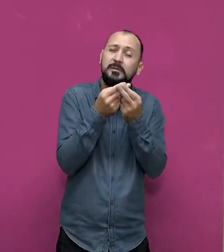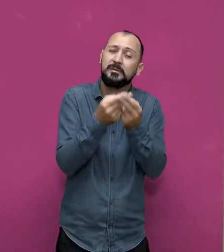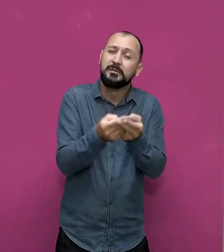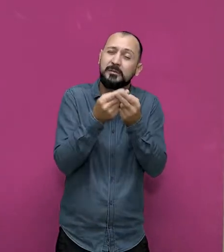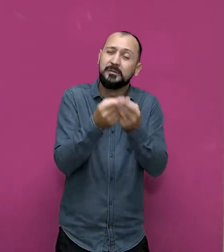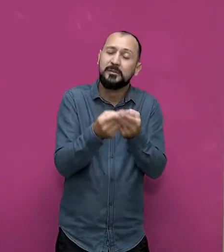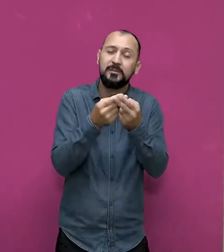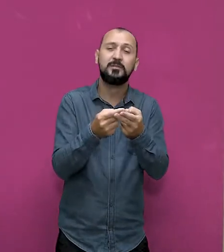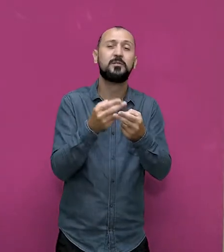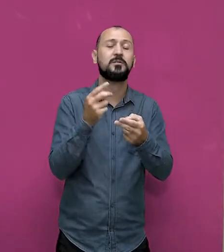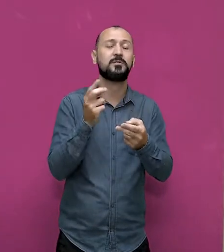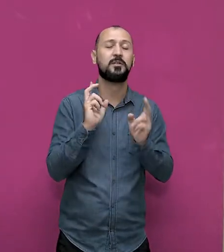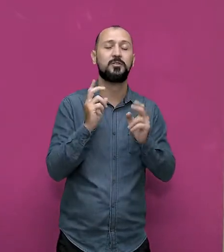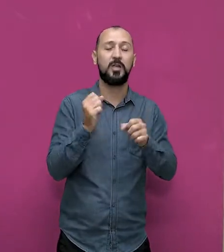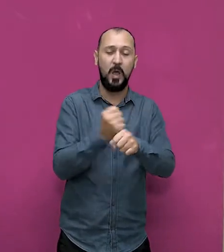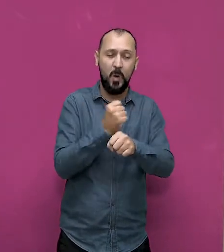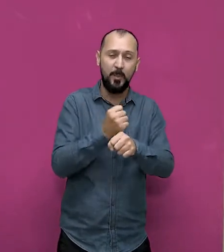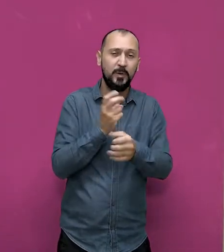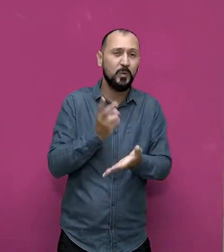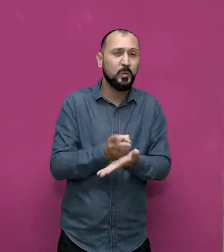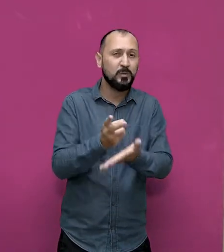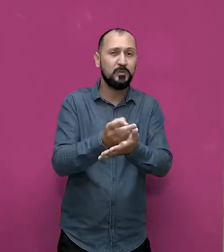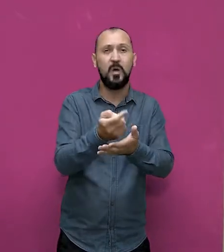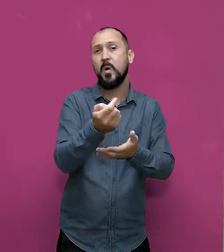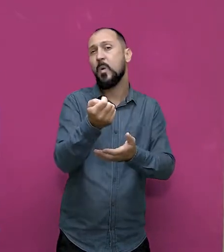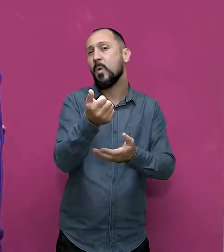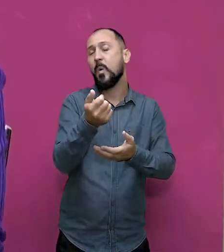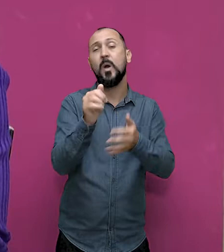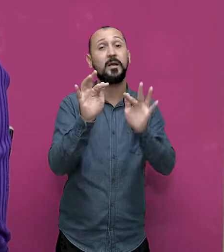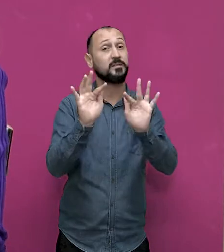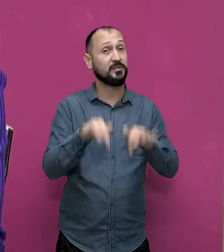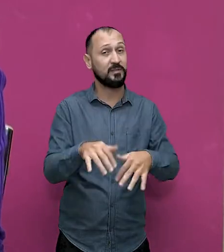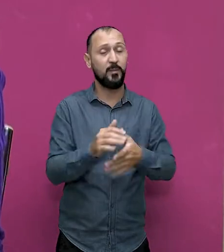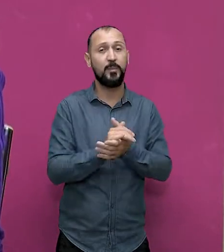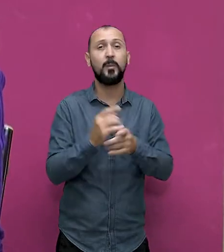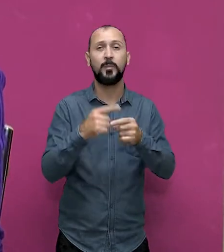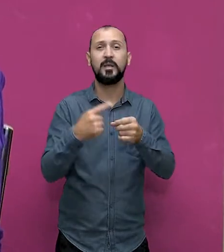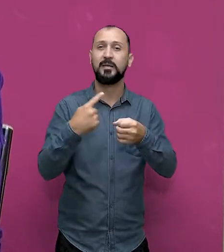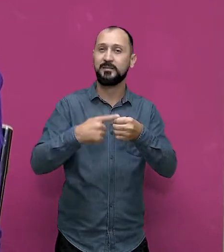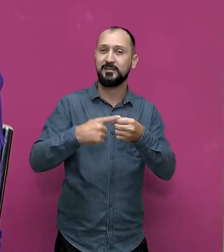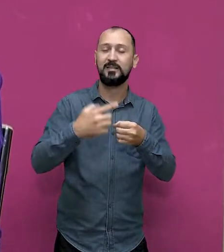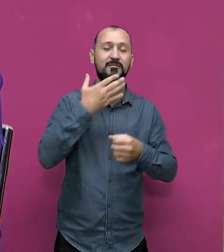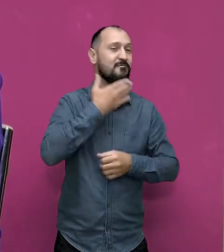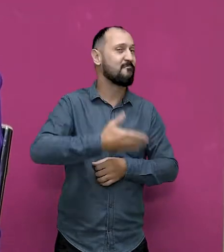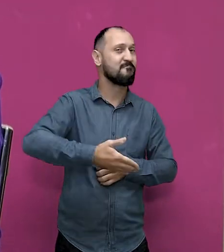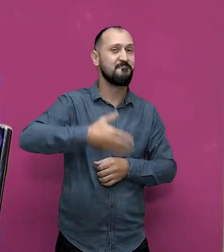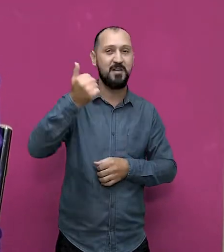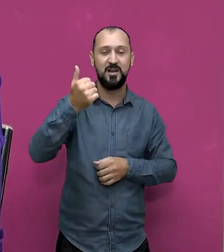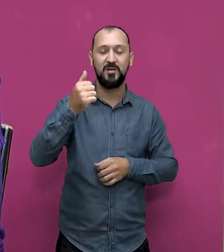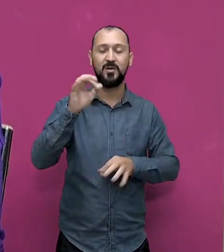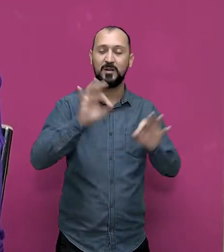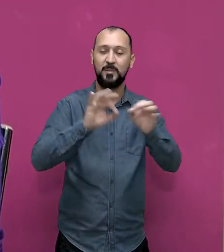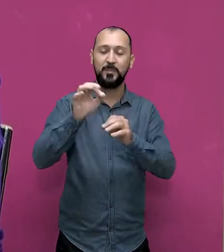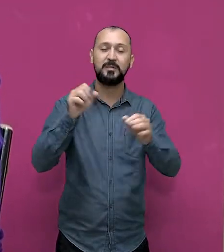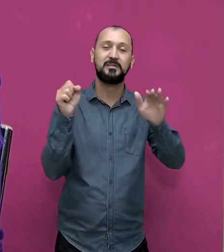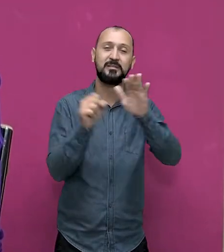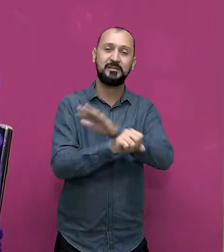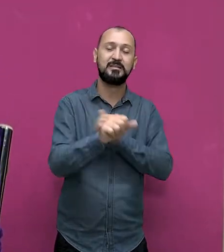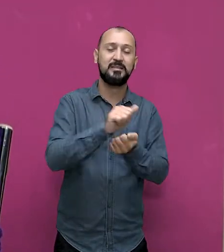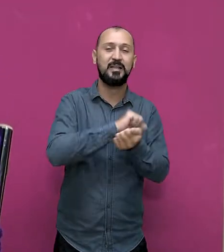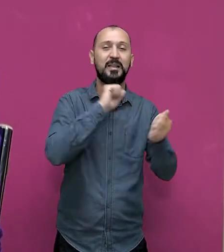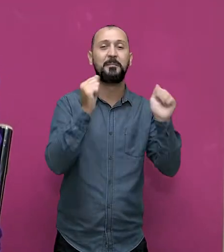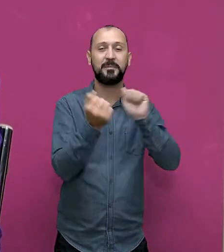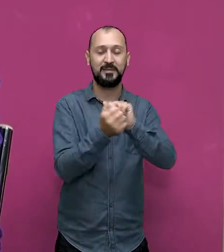de paciência, a gente continua com obras, mas elas estão já indo para um ritmo final, porque a cidade vai ficar muito melhor depois da